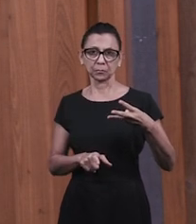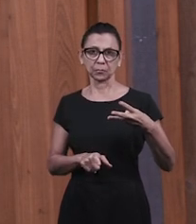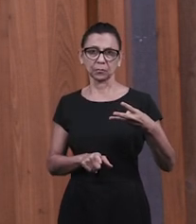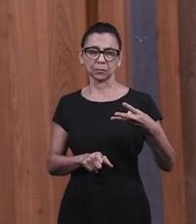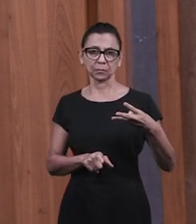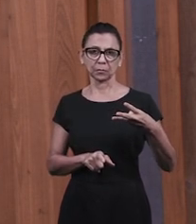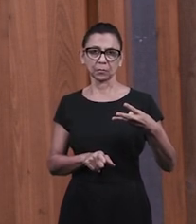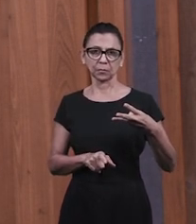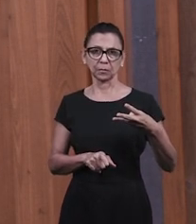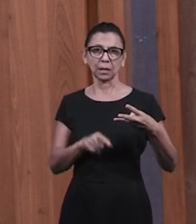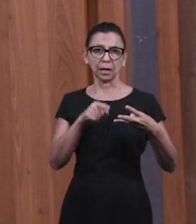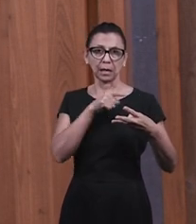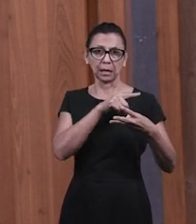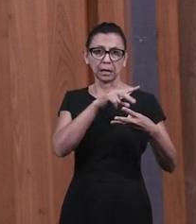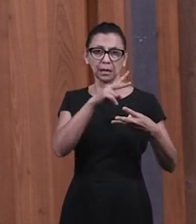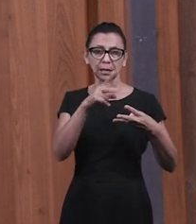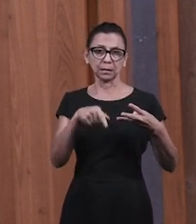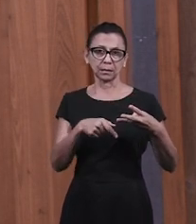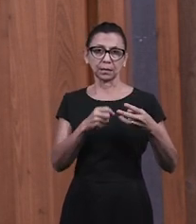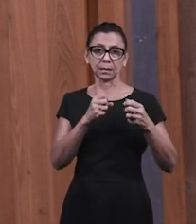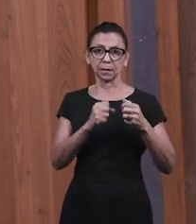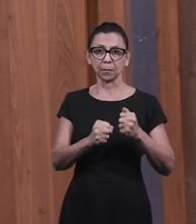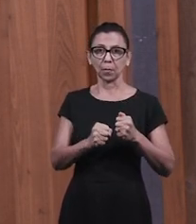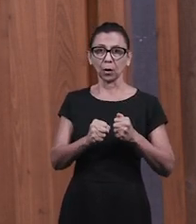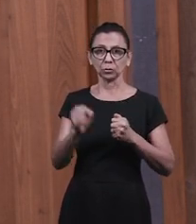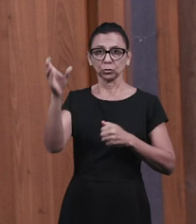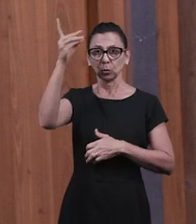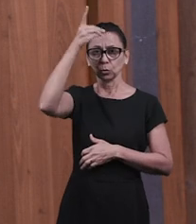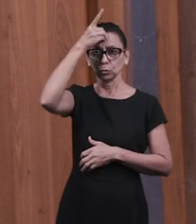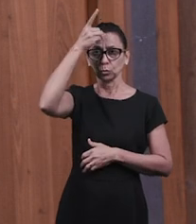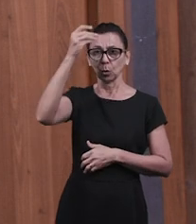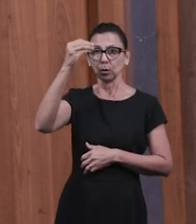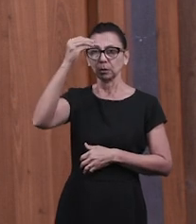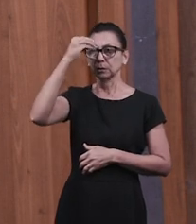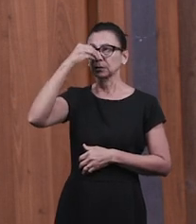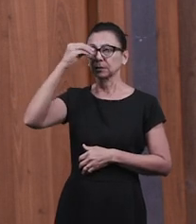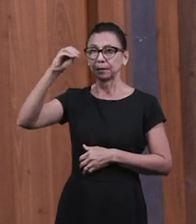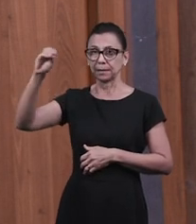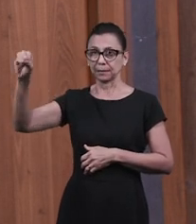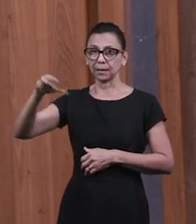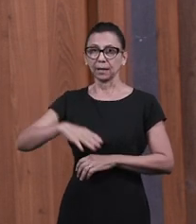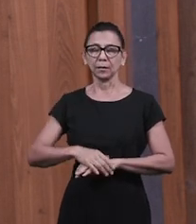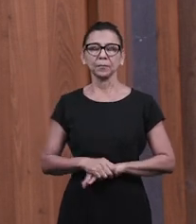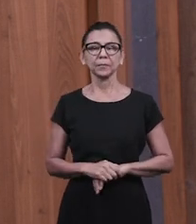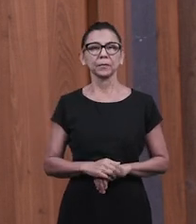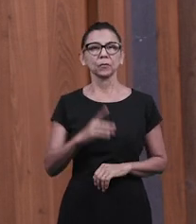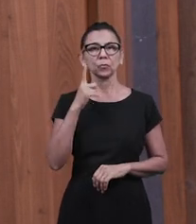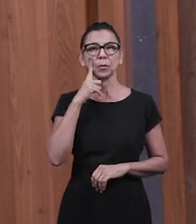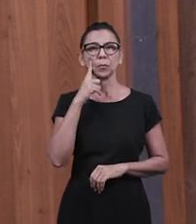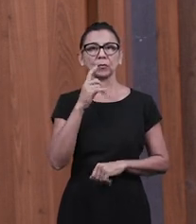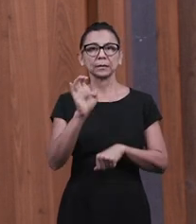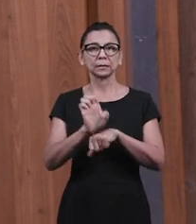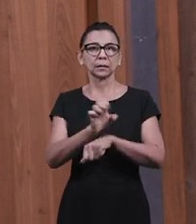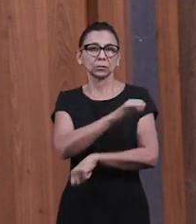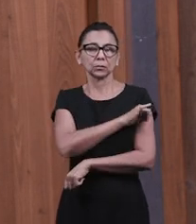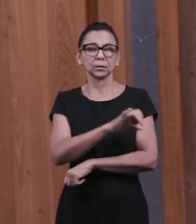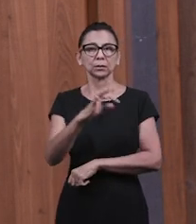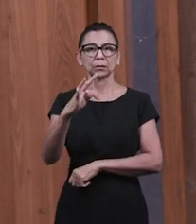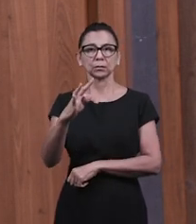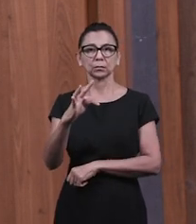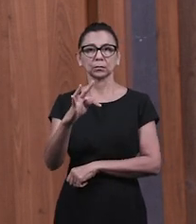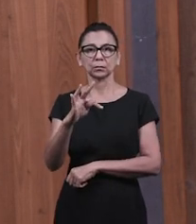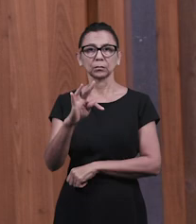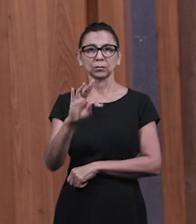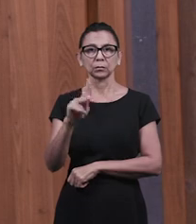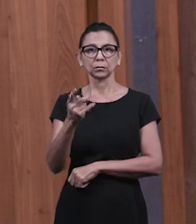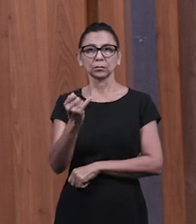irmão Tiago. O Tiago, ele é da igreja de Campos dos Goitacazes, no estado do Rio de Janeiro. Tiago,